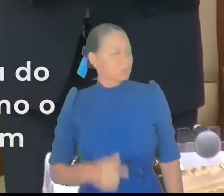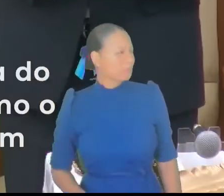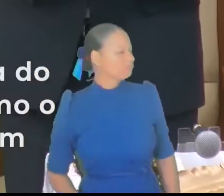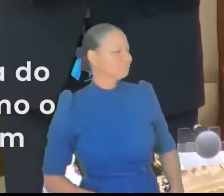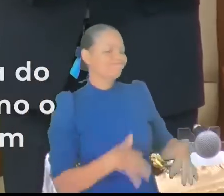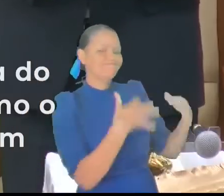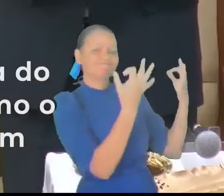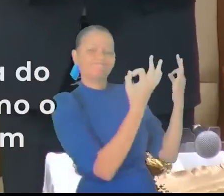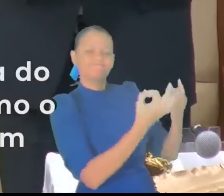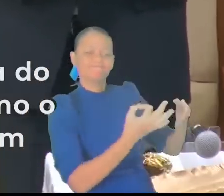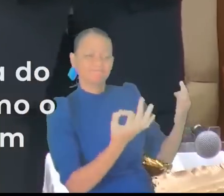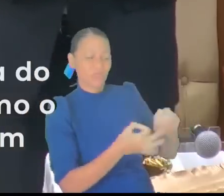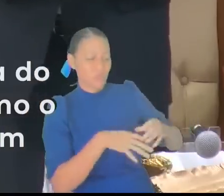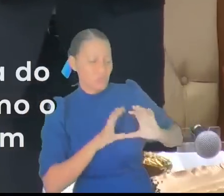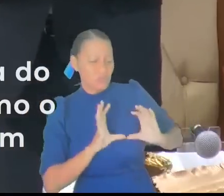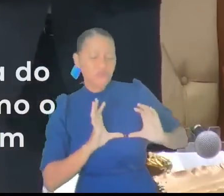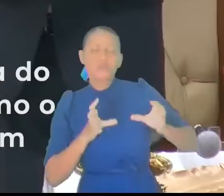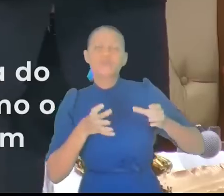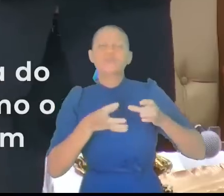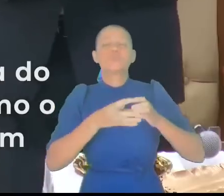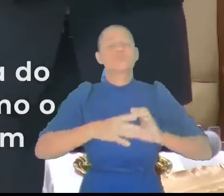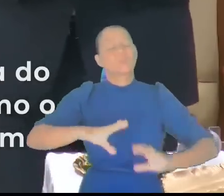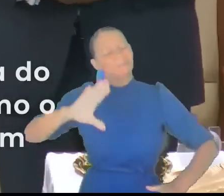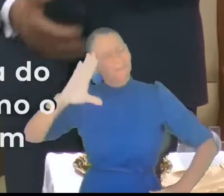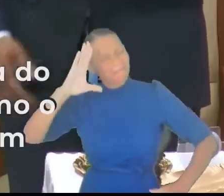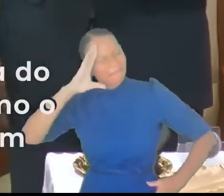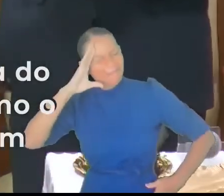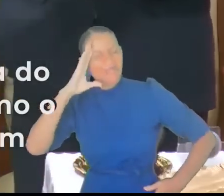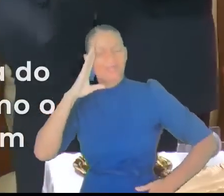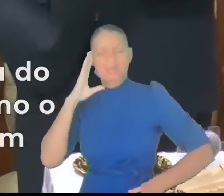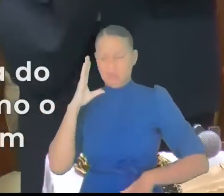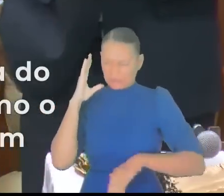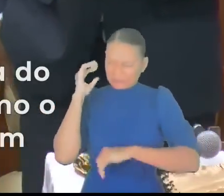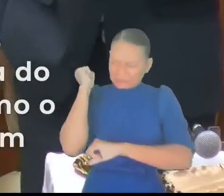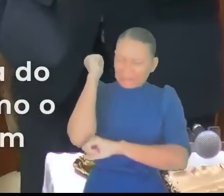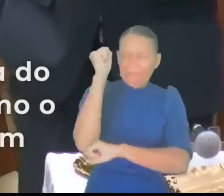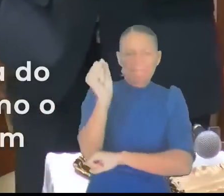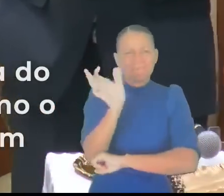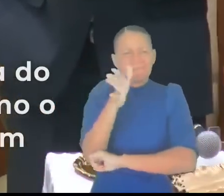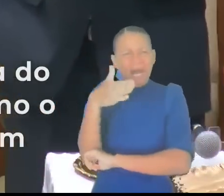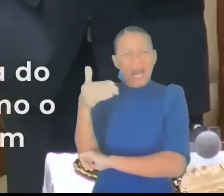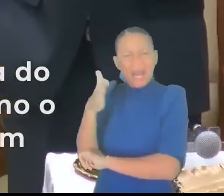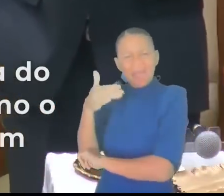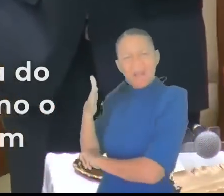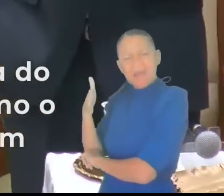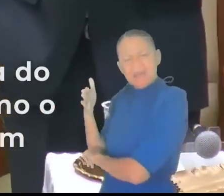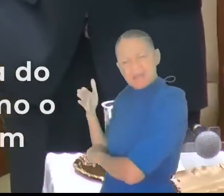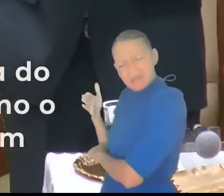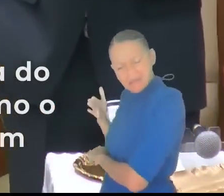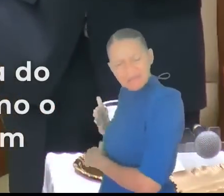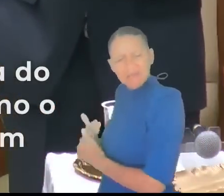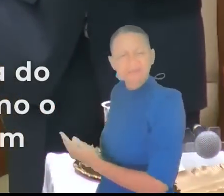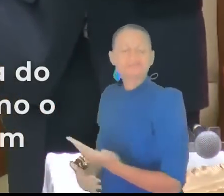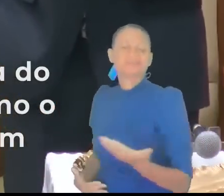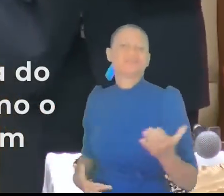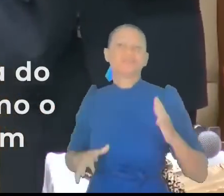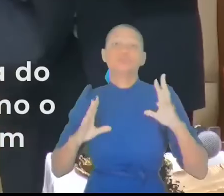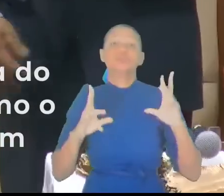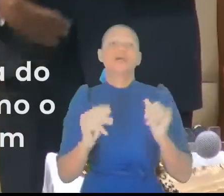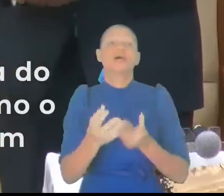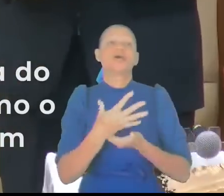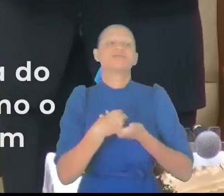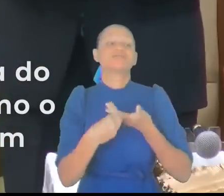Formidável como um exército com bandeiras. Formidável como um exército com bandeiras. Todos